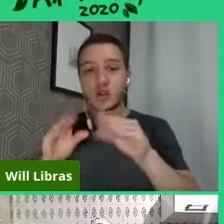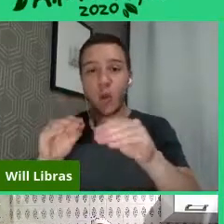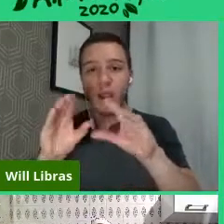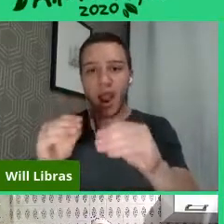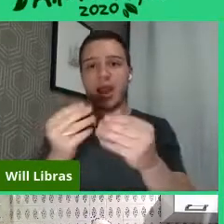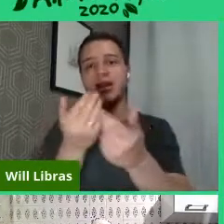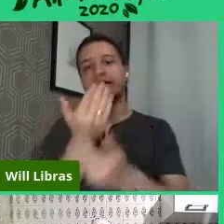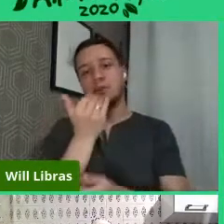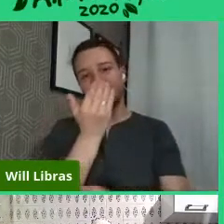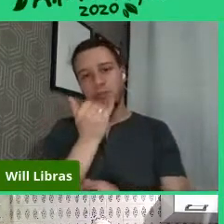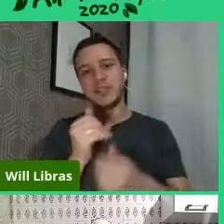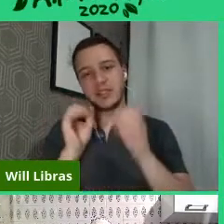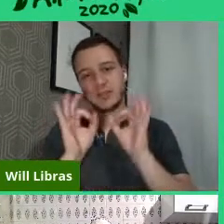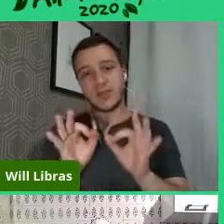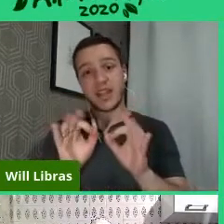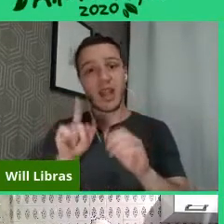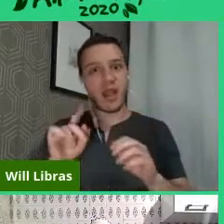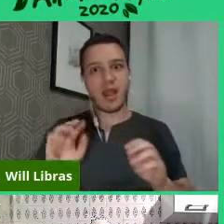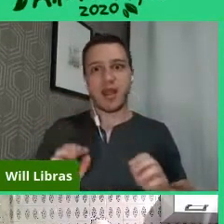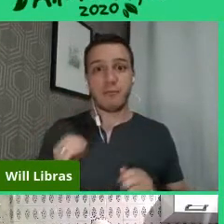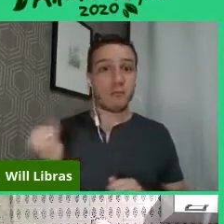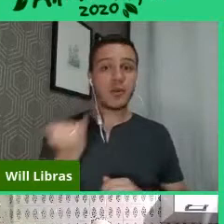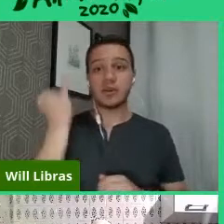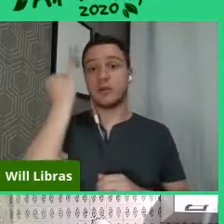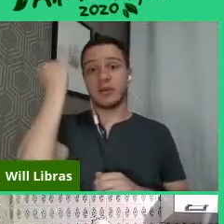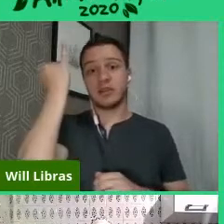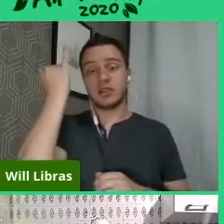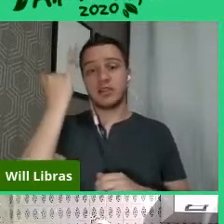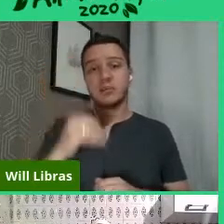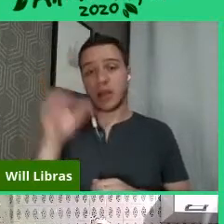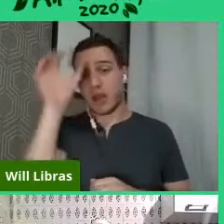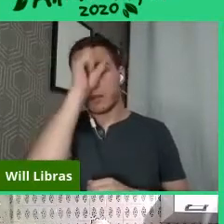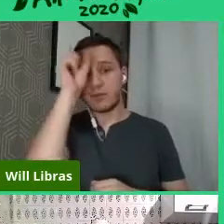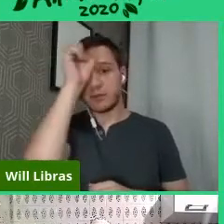a diferença para a educação nutricional das crianças, tá?